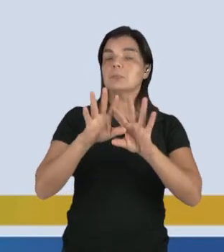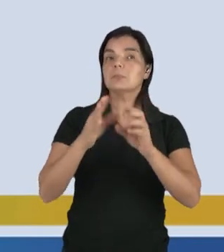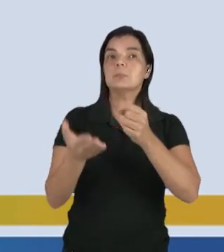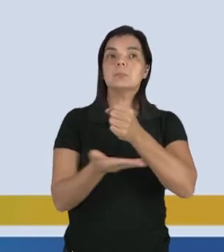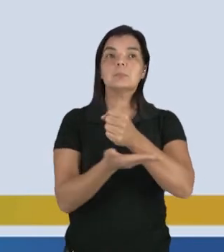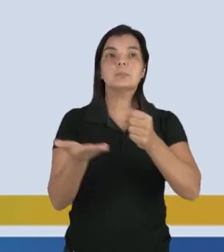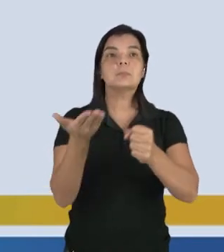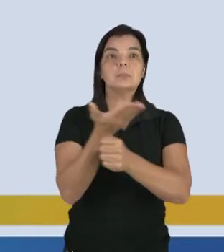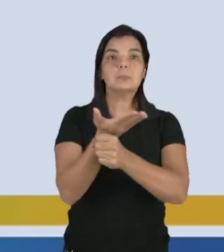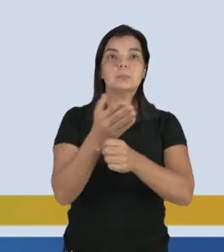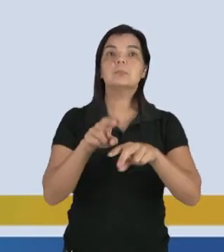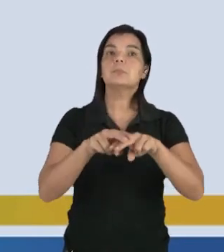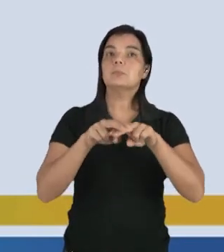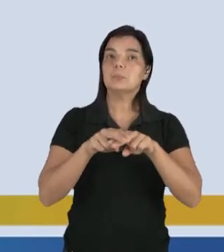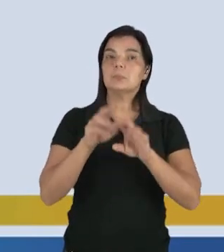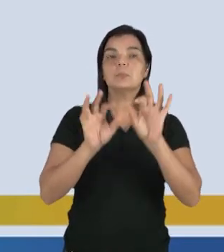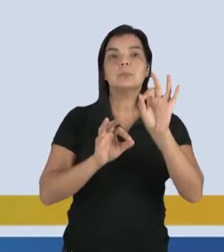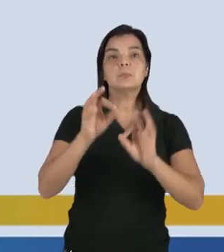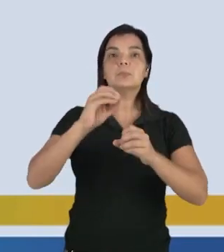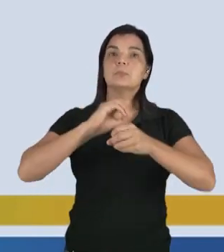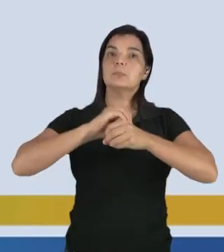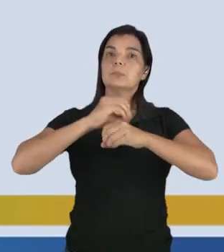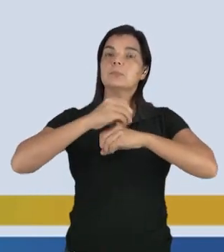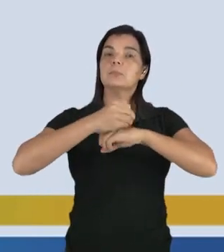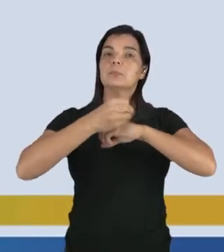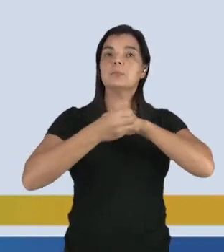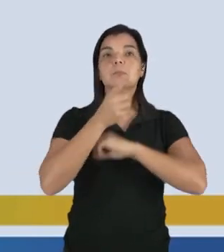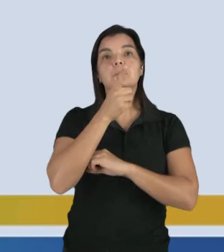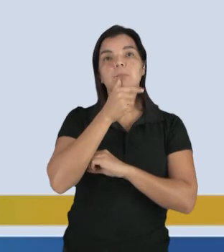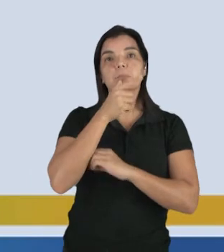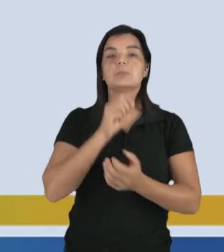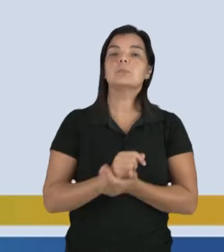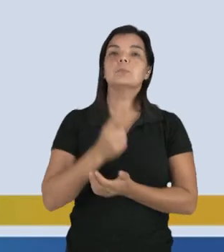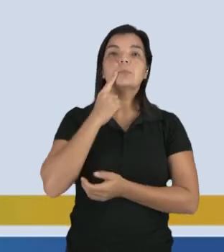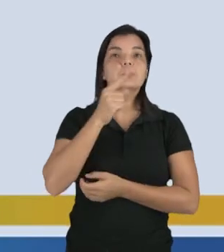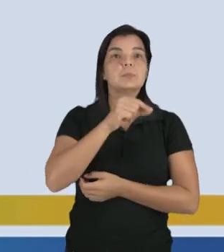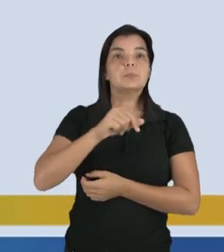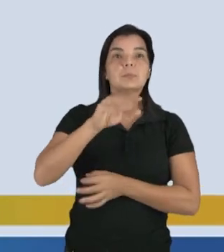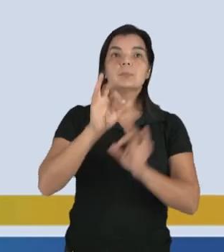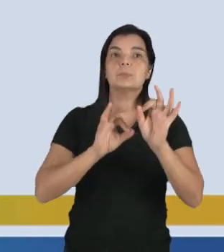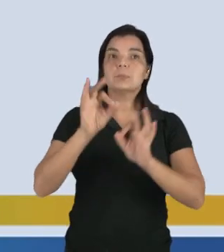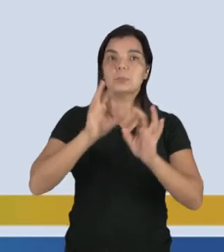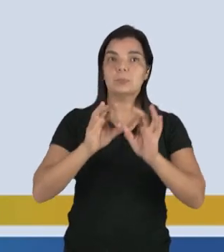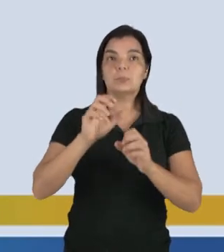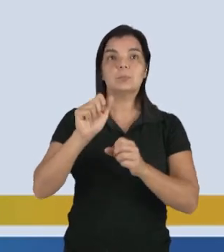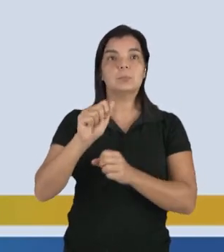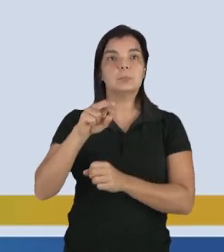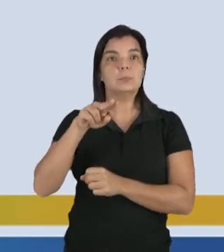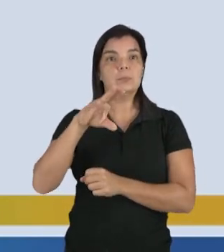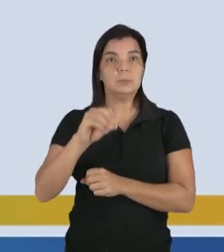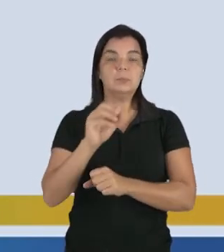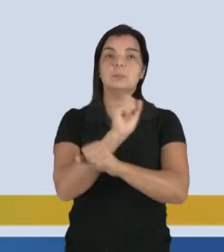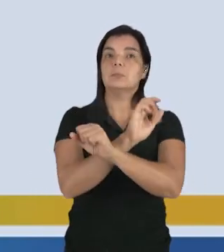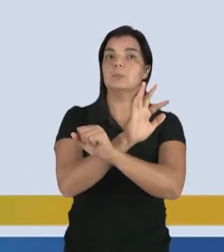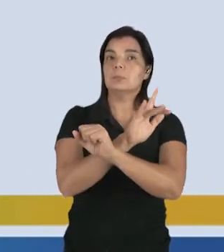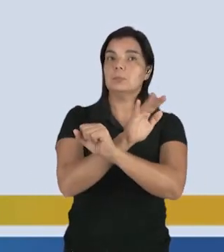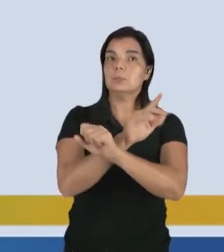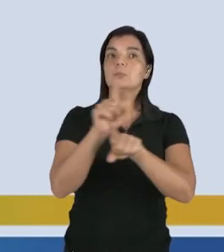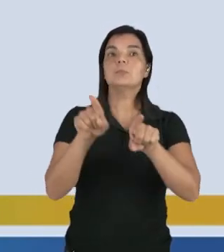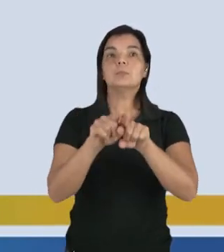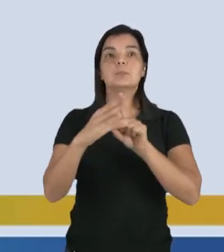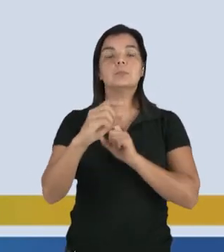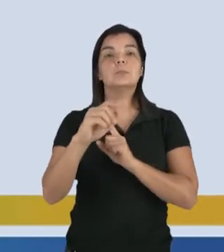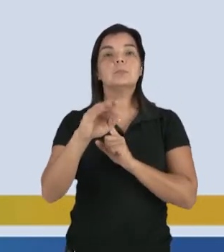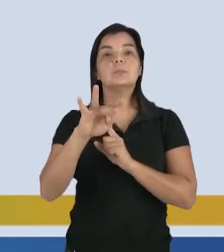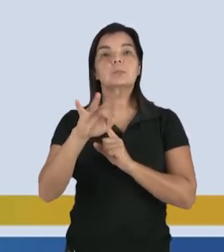H-, liberados pela base. E com isso formam-se as moléculas de água. O sal é formado pela união do